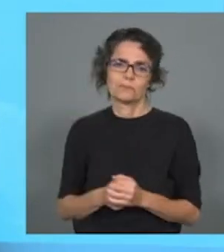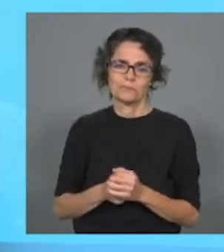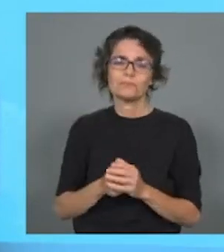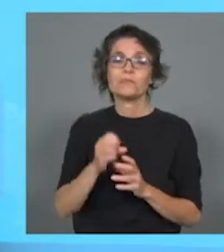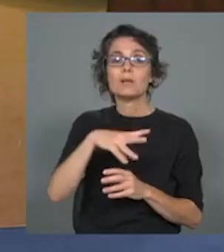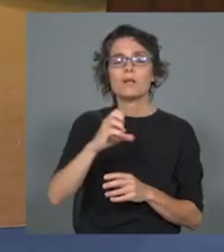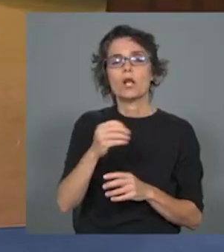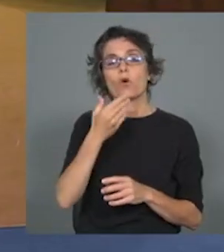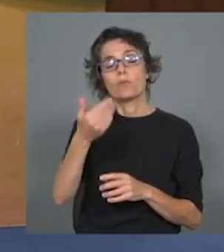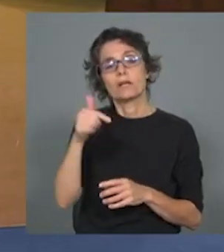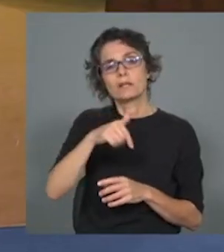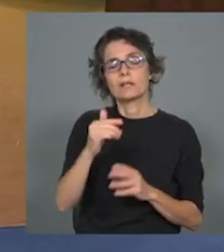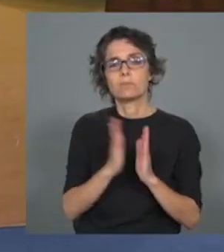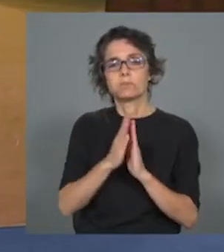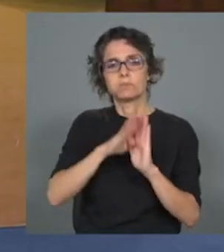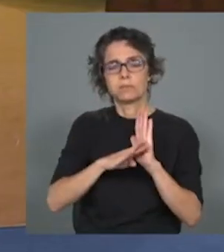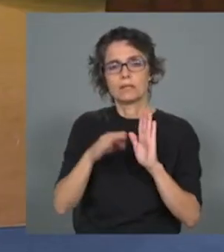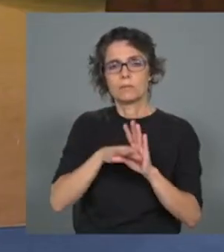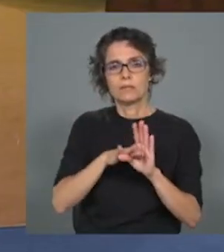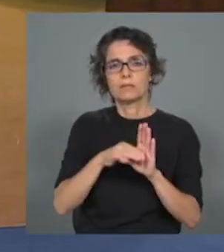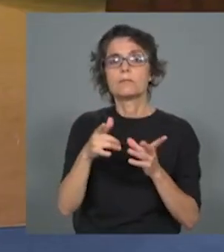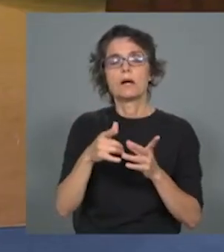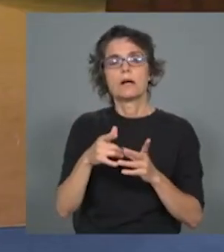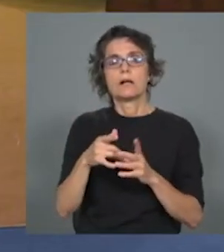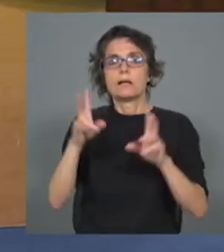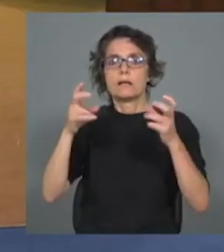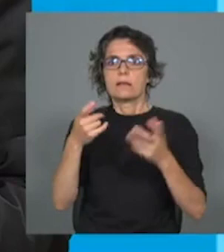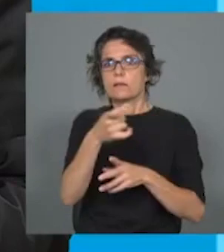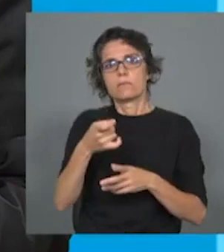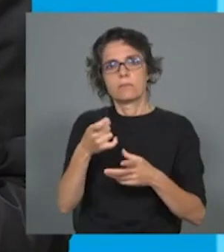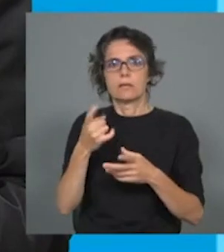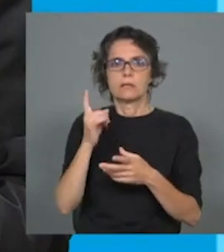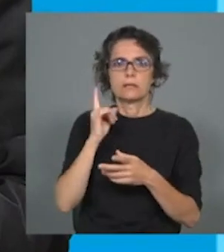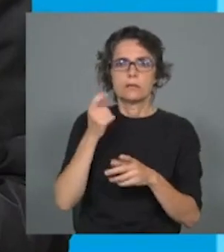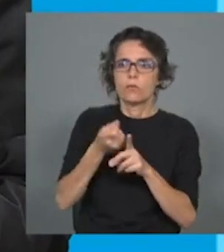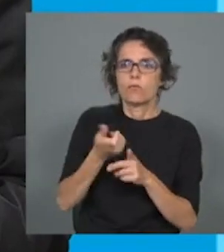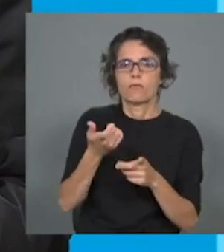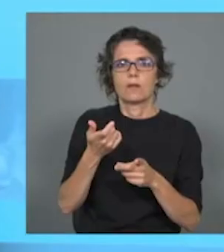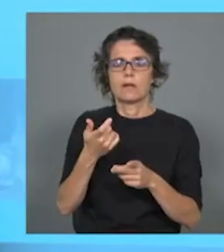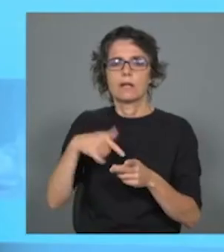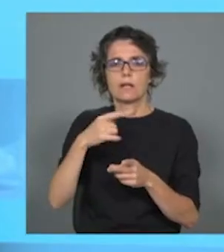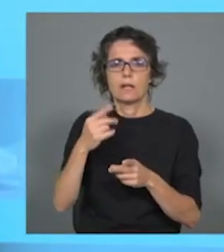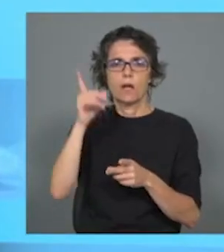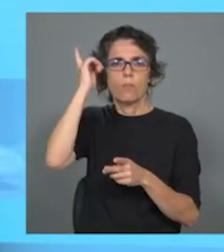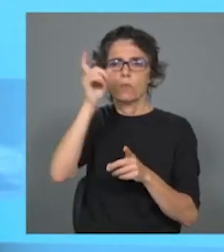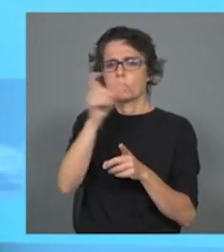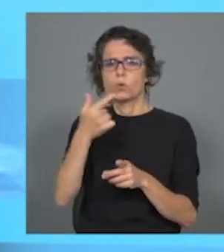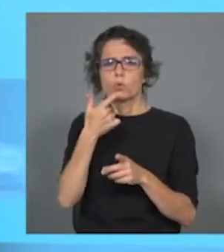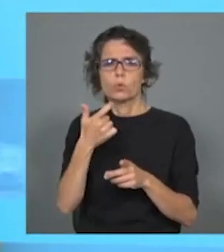Eclésia, nesta causa da paz também, que muitos bombeiros fazem de entrega vida por vida para salvar